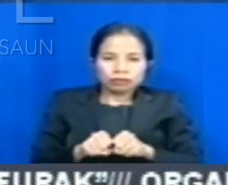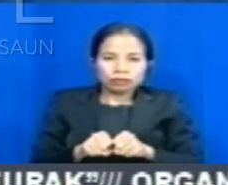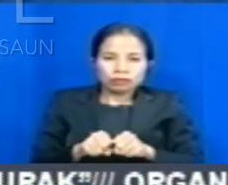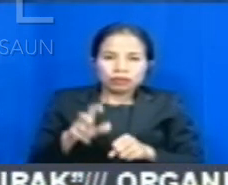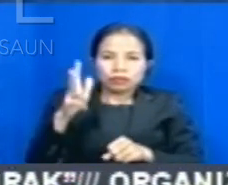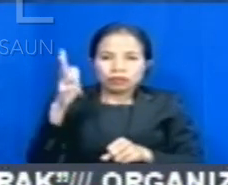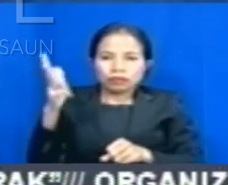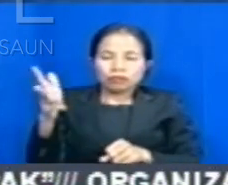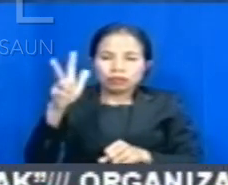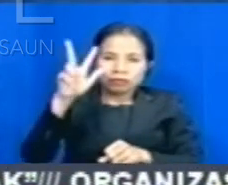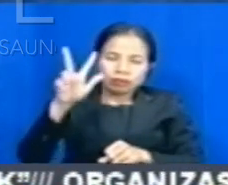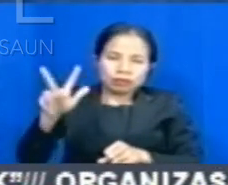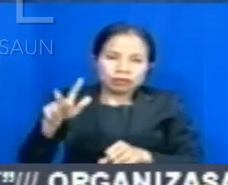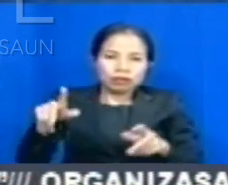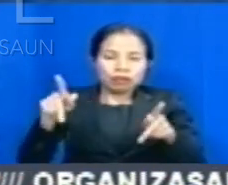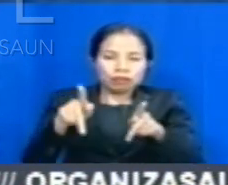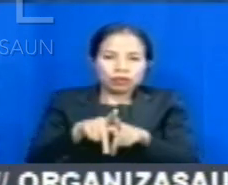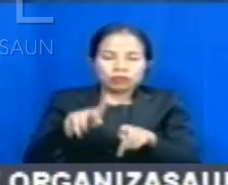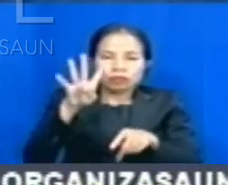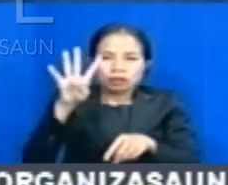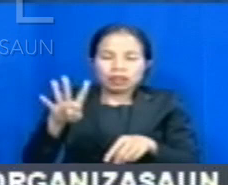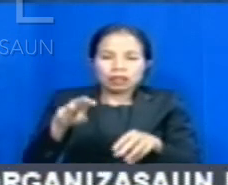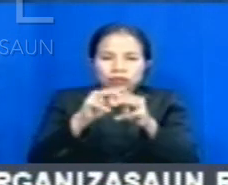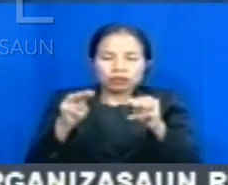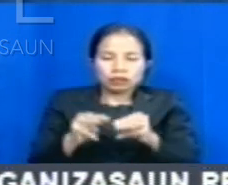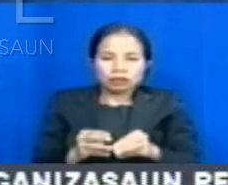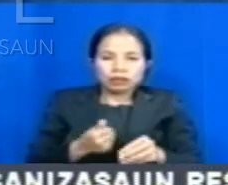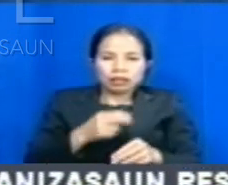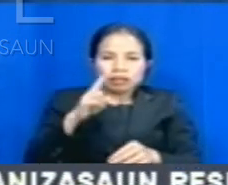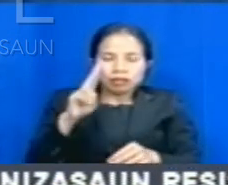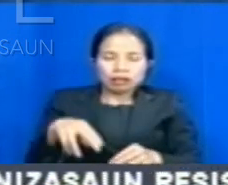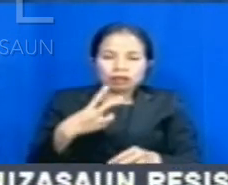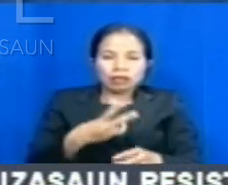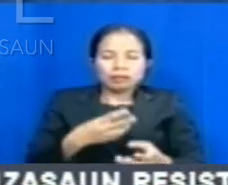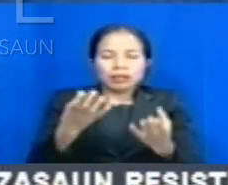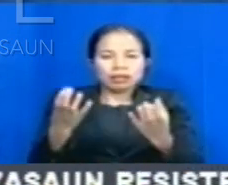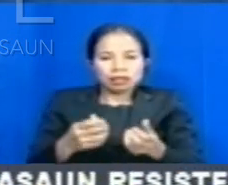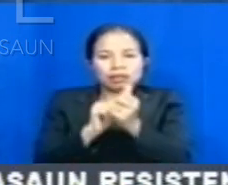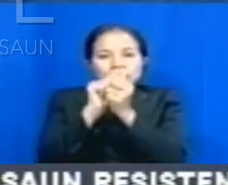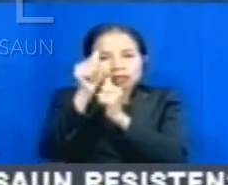tolo no Lori Sintolo, Postuhat ho município Aileu, a minha carta to a minha